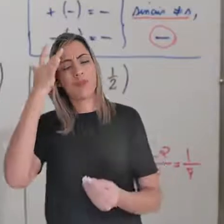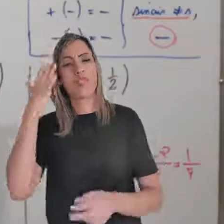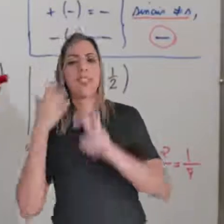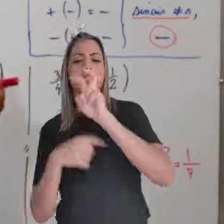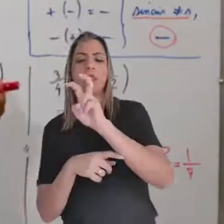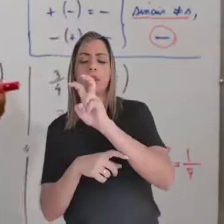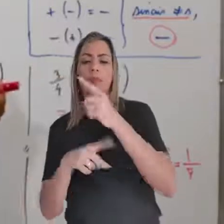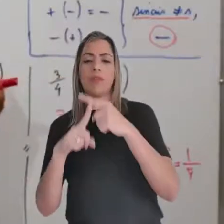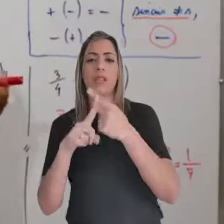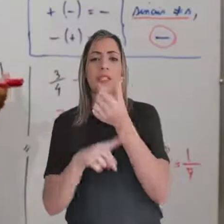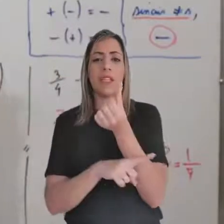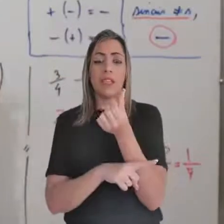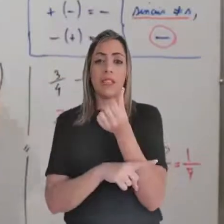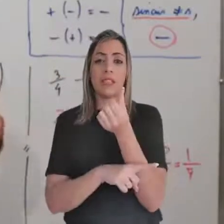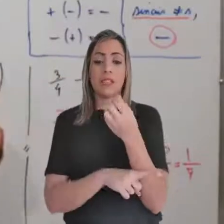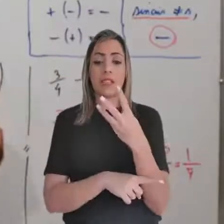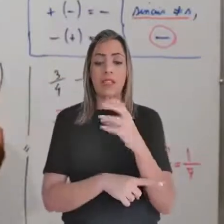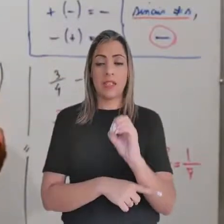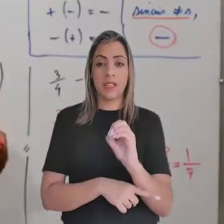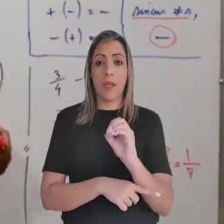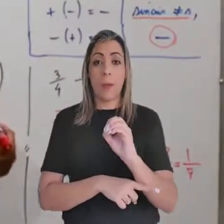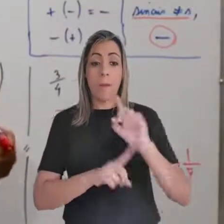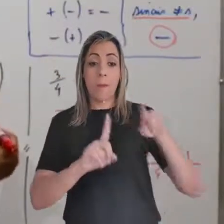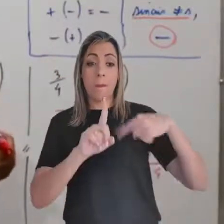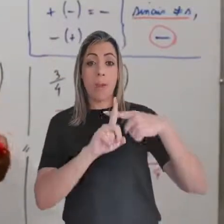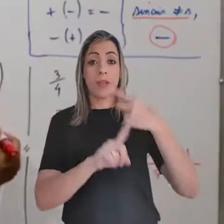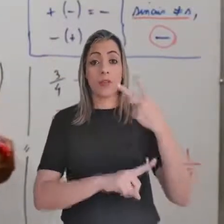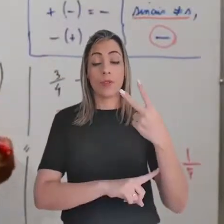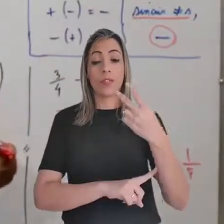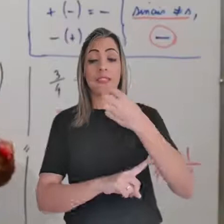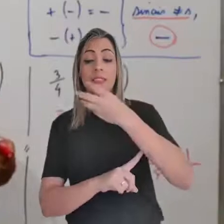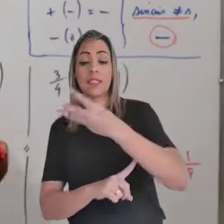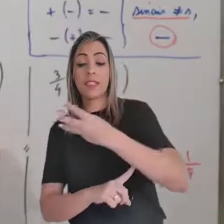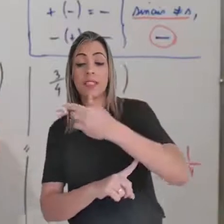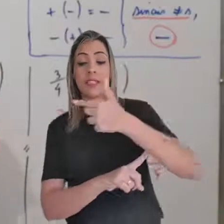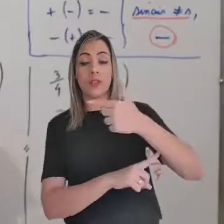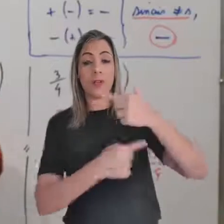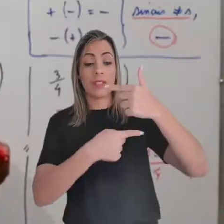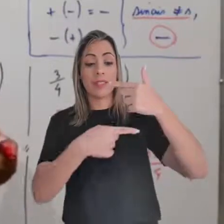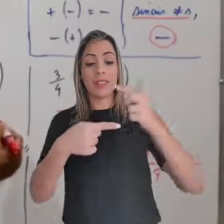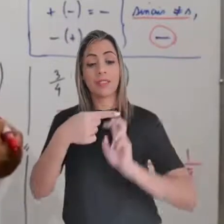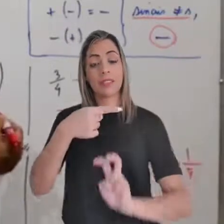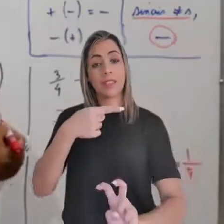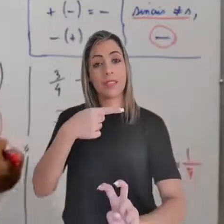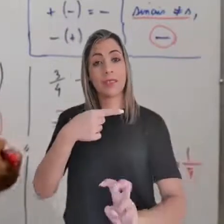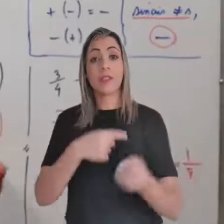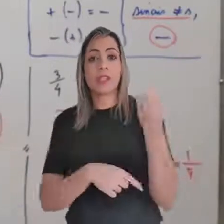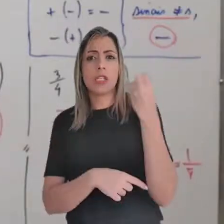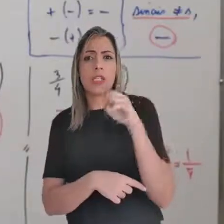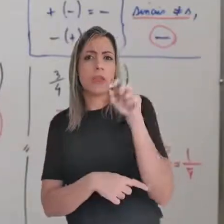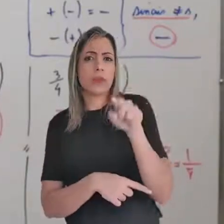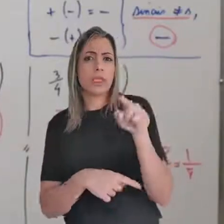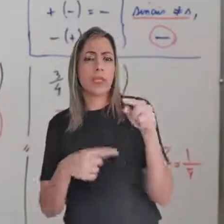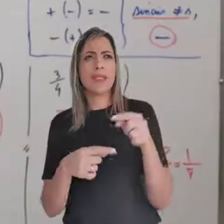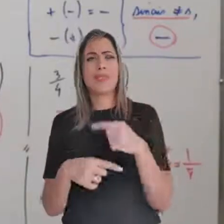aqui? 5 vezes 6, 30 mais 2, 32 quintos. Se você tiver dúvida